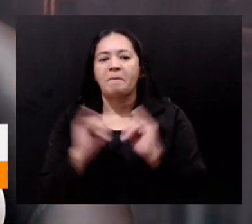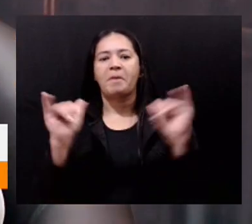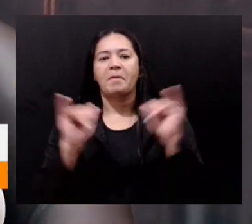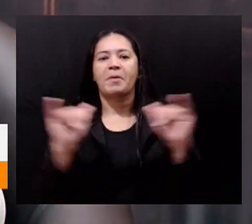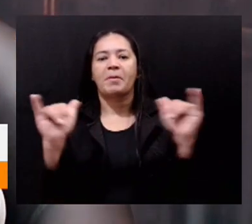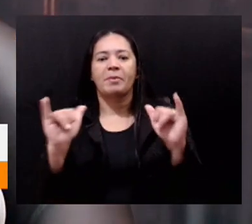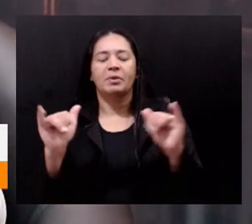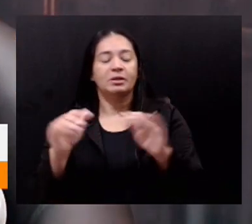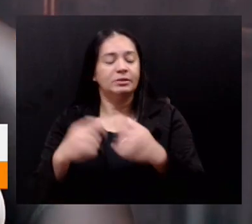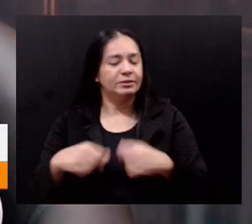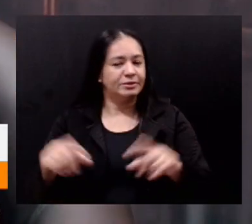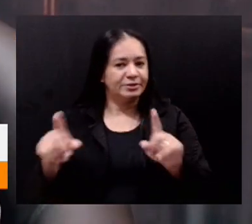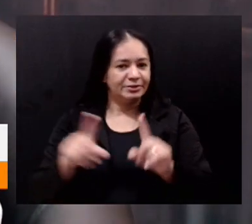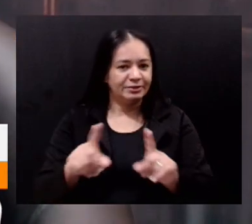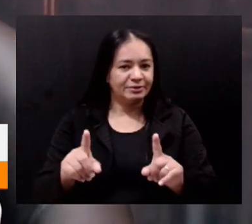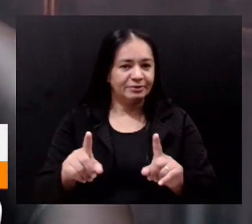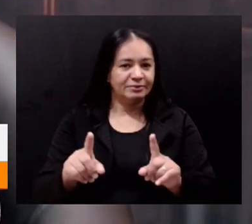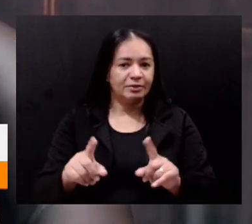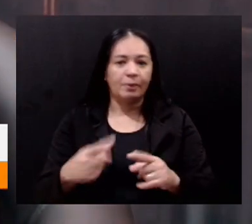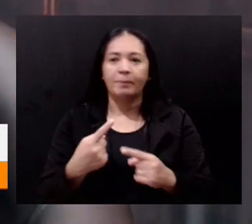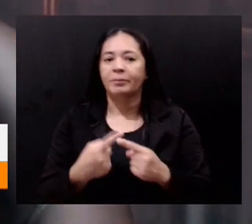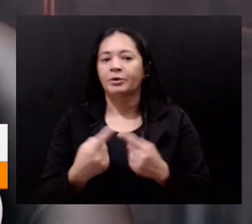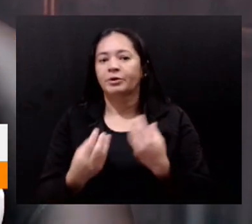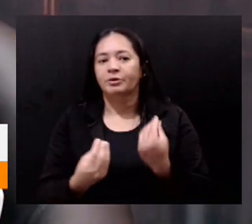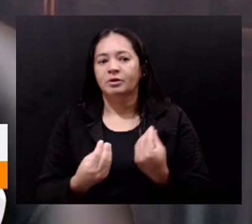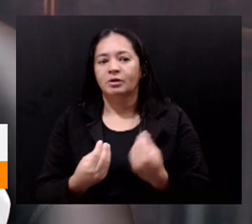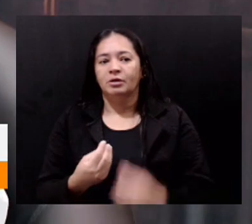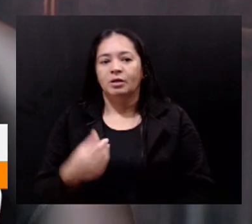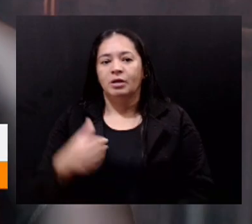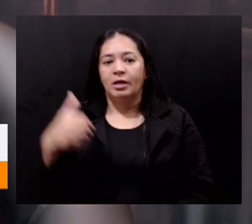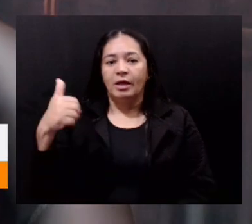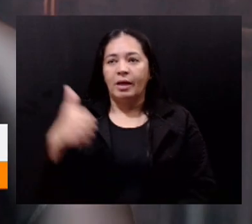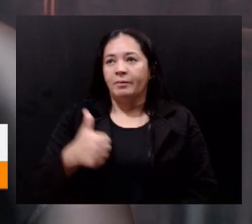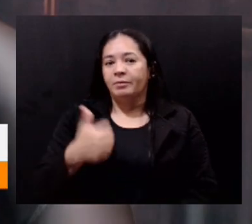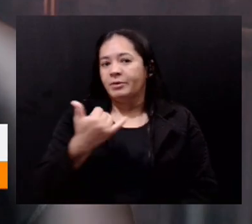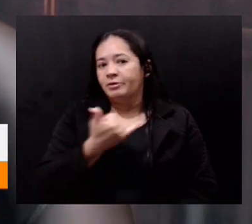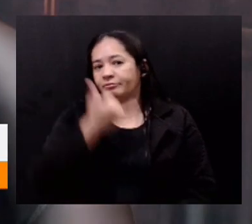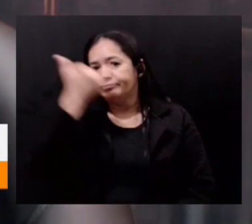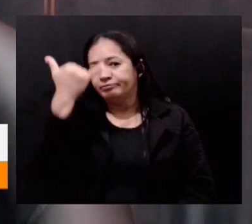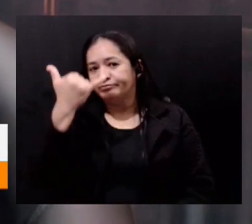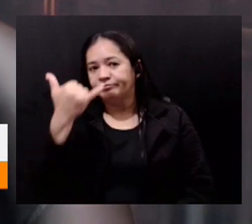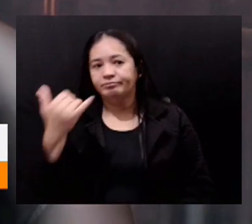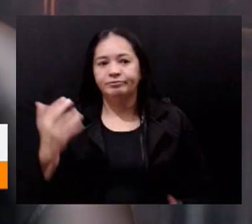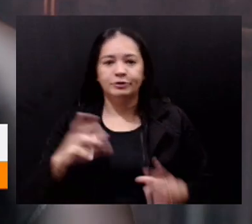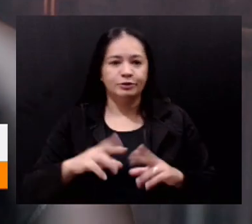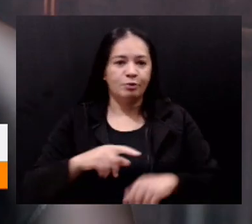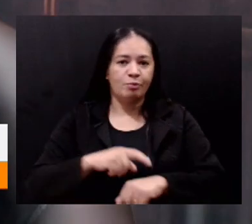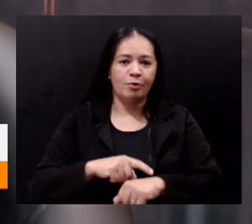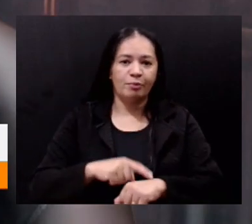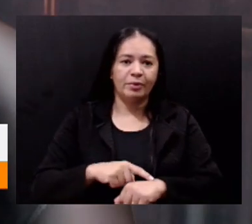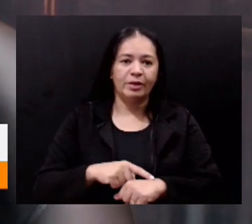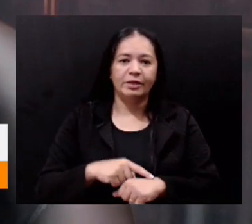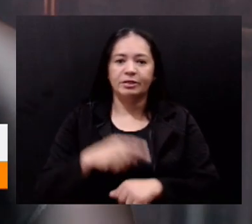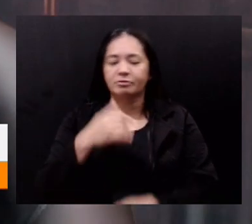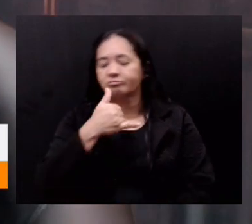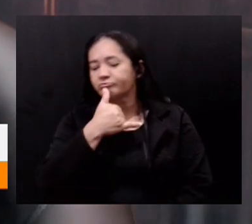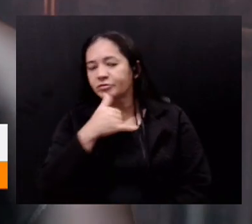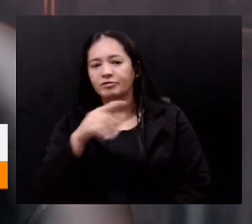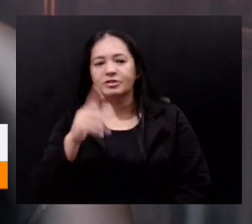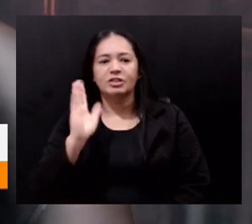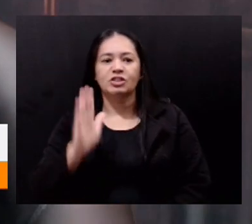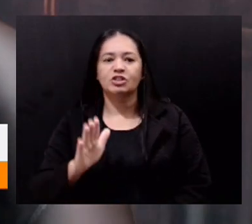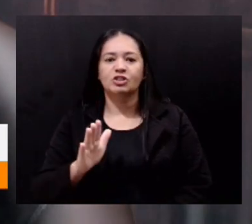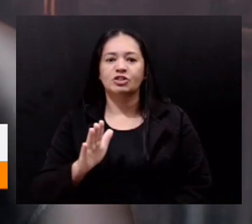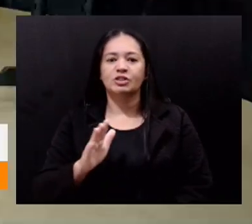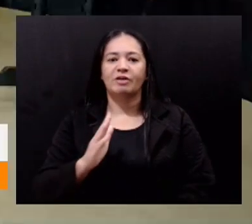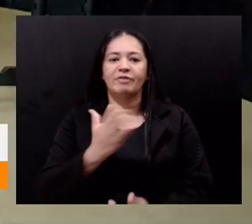Isso, porque assim, né, não é a primeira frustração, o primeiro momento que te desagrada, que você já vai sair encerrando uma amizade. Não Ou